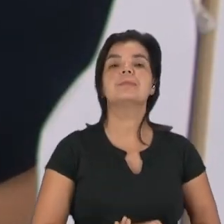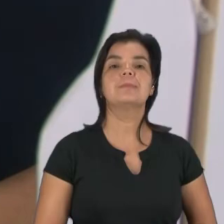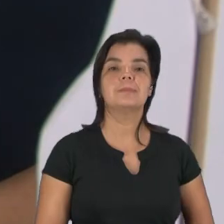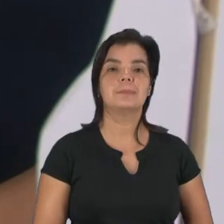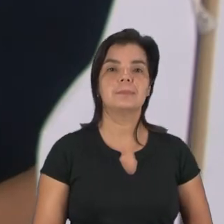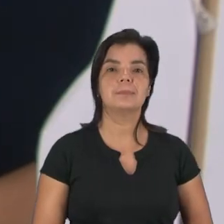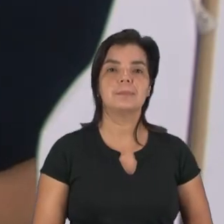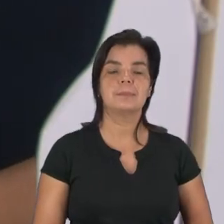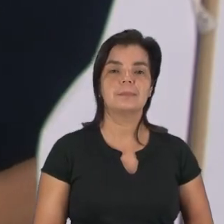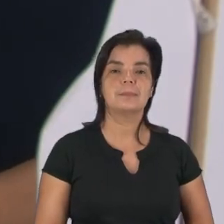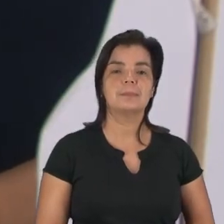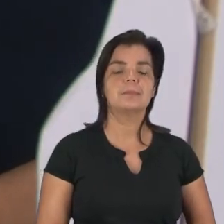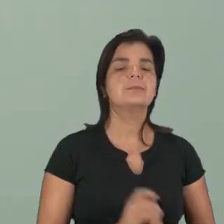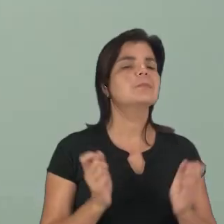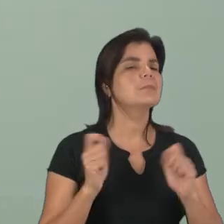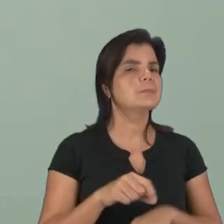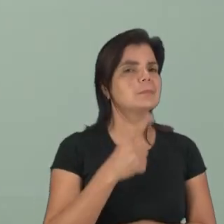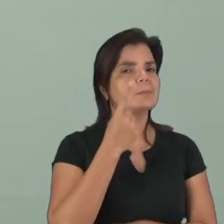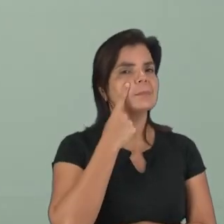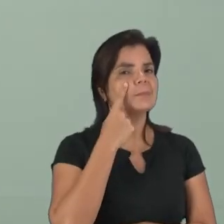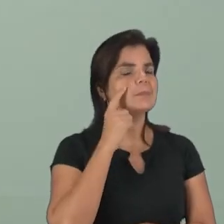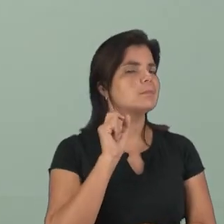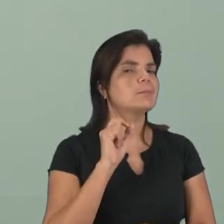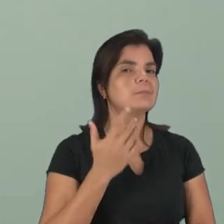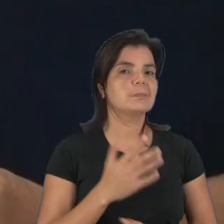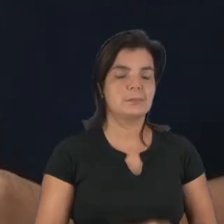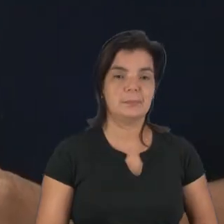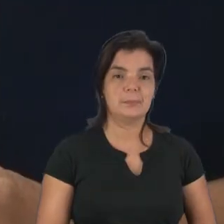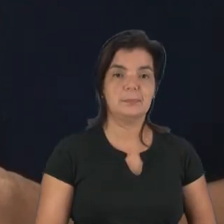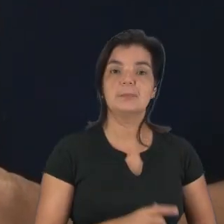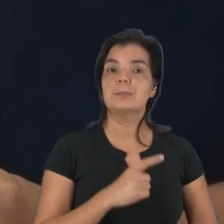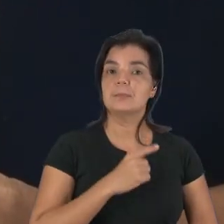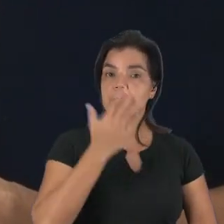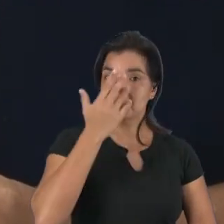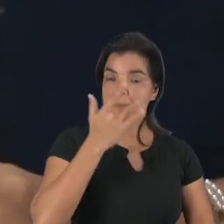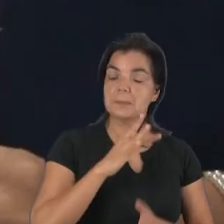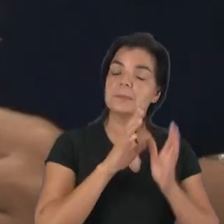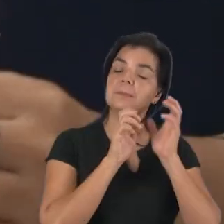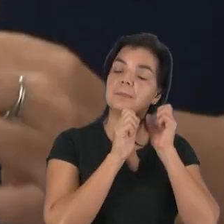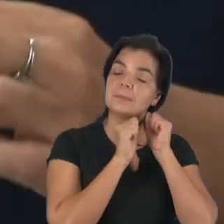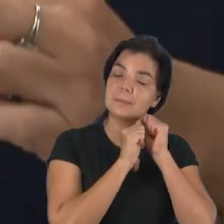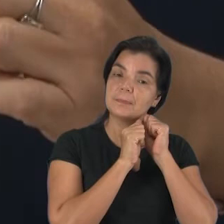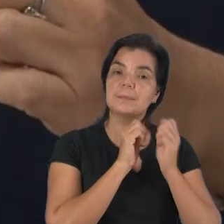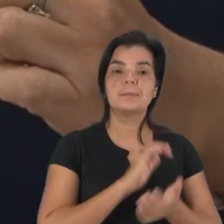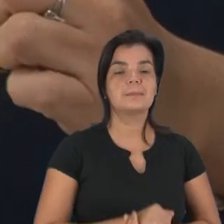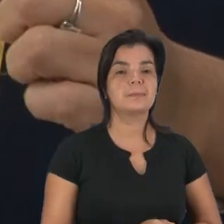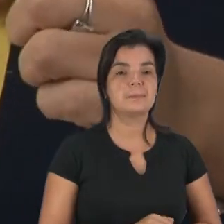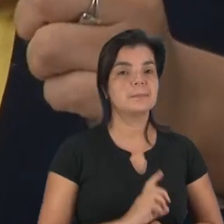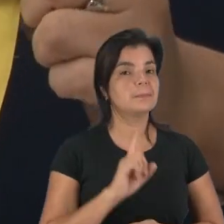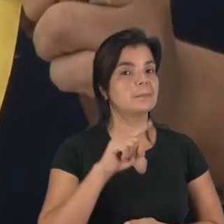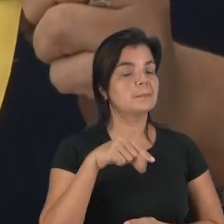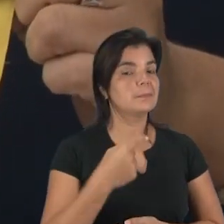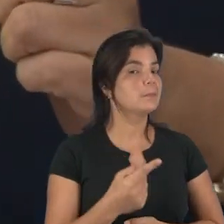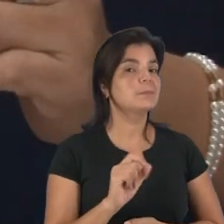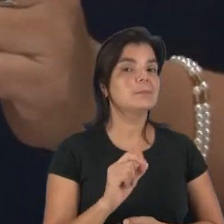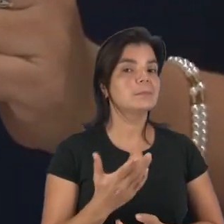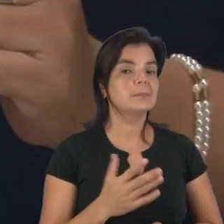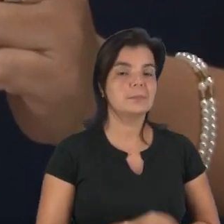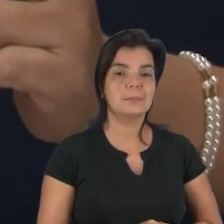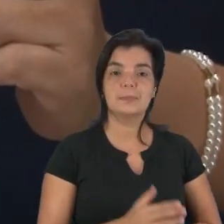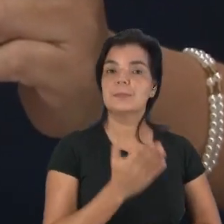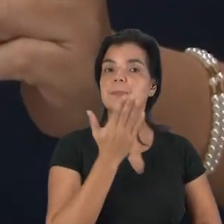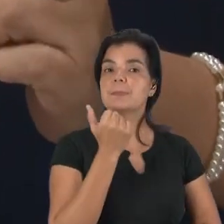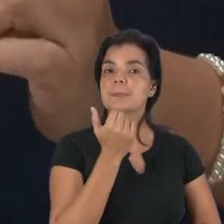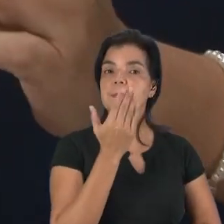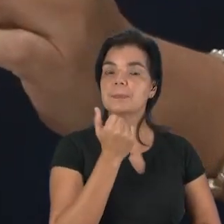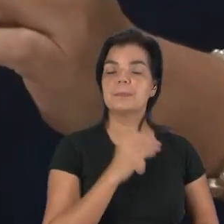noite que que nós podemos observar que tem uma criança dormindo logo depois aqui